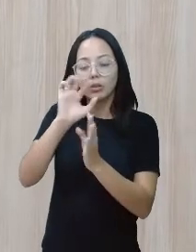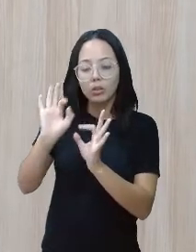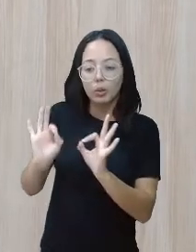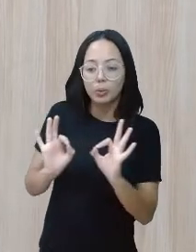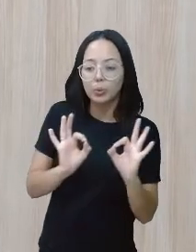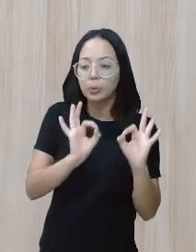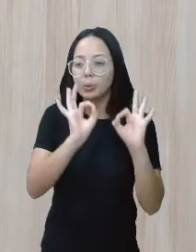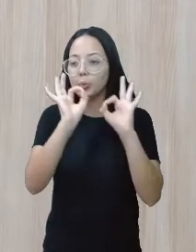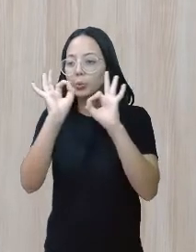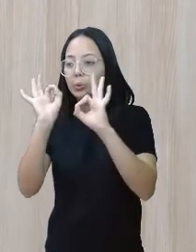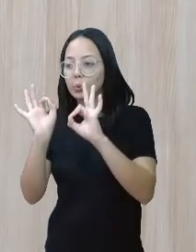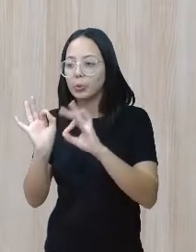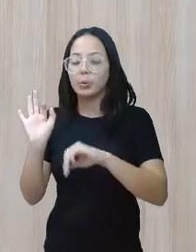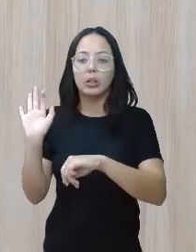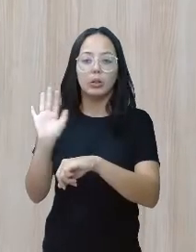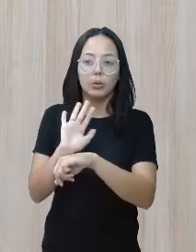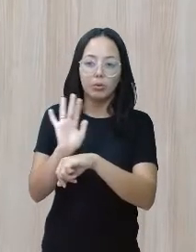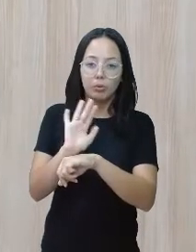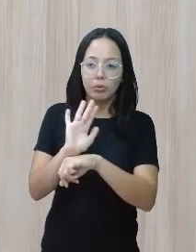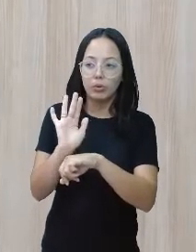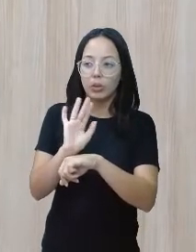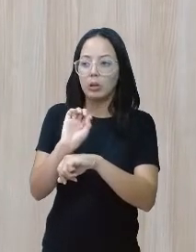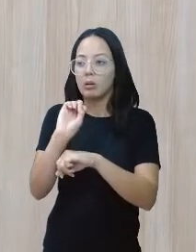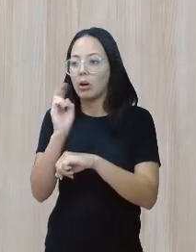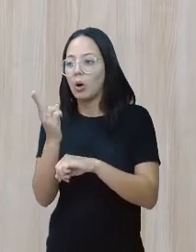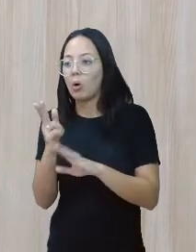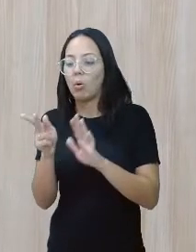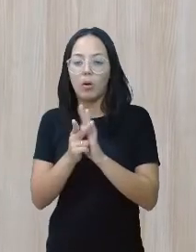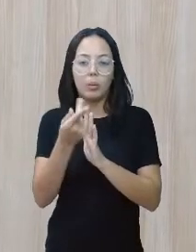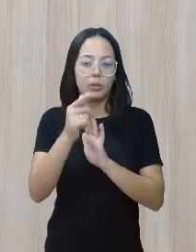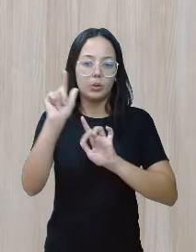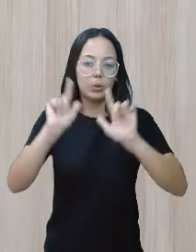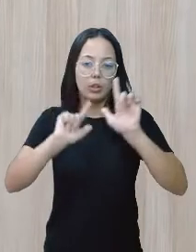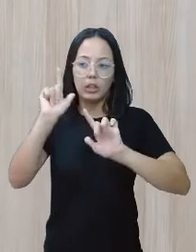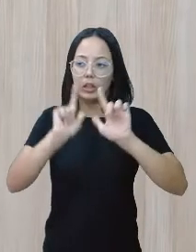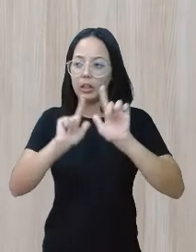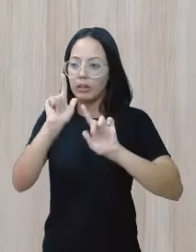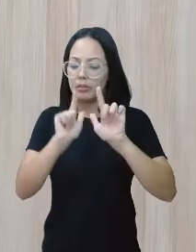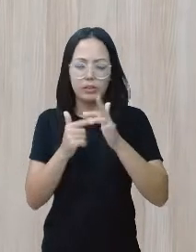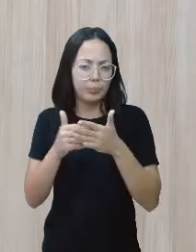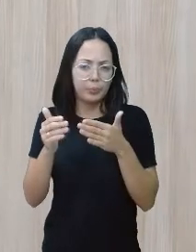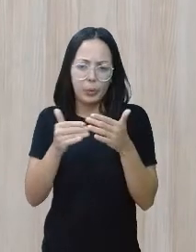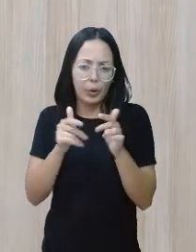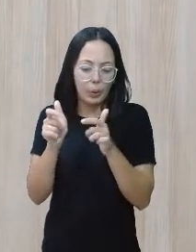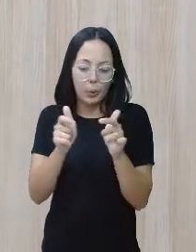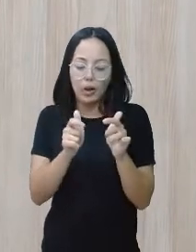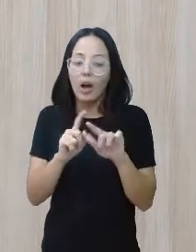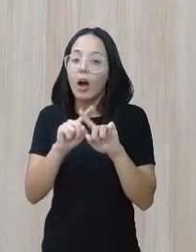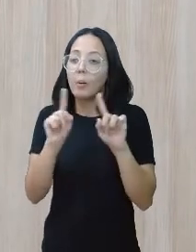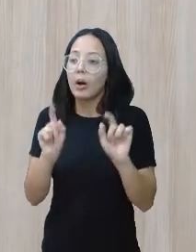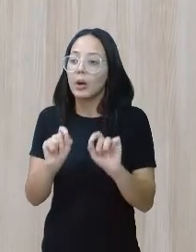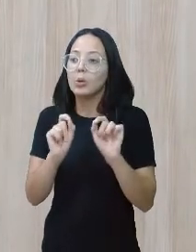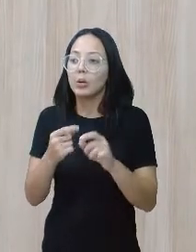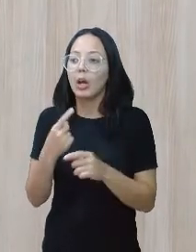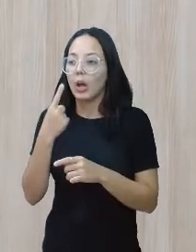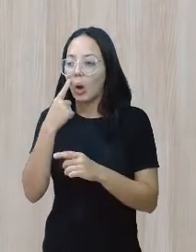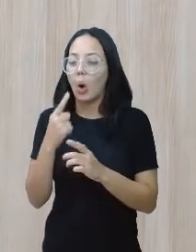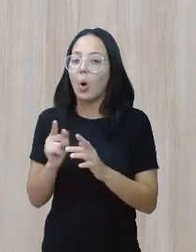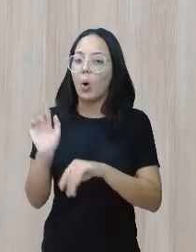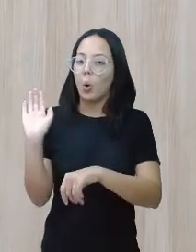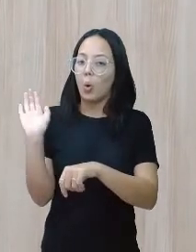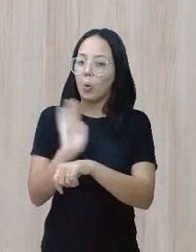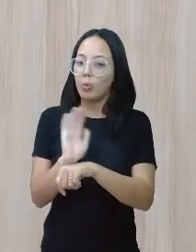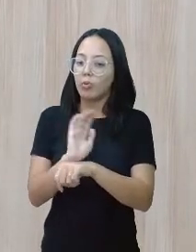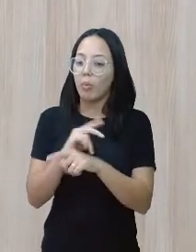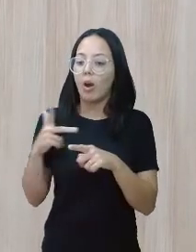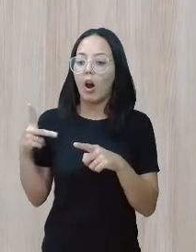filme no cinema ou na sua TV, no seu streaming, e o filme corta aquela parte que era bem